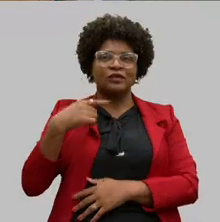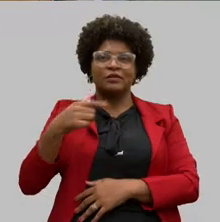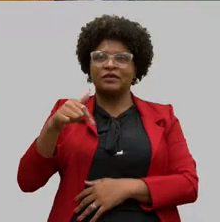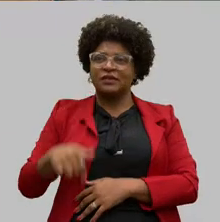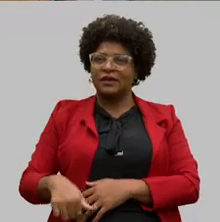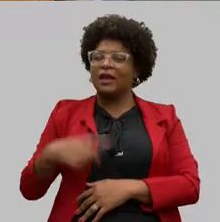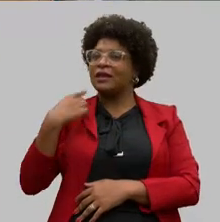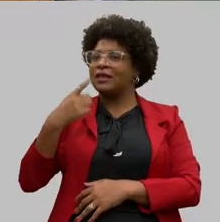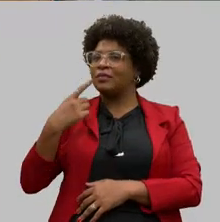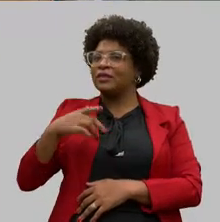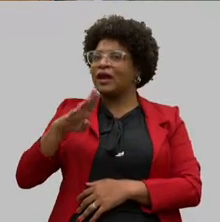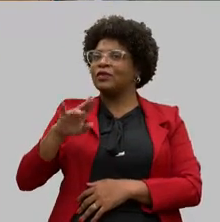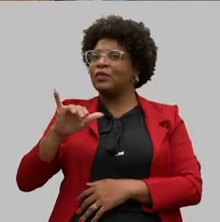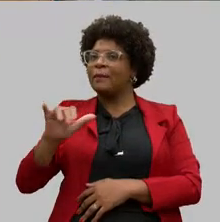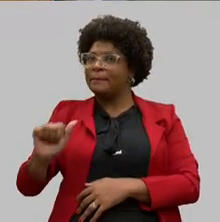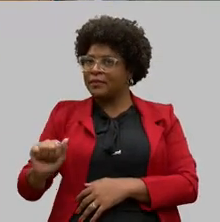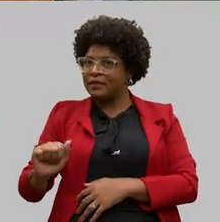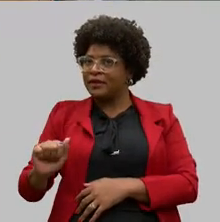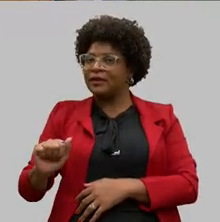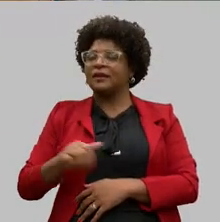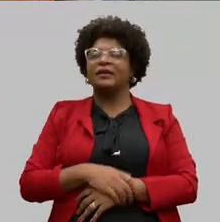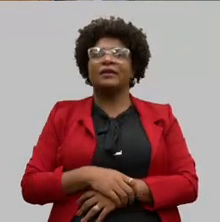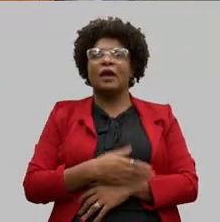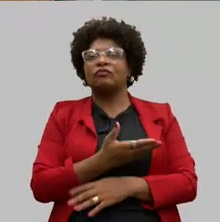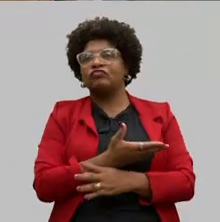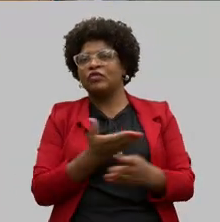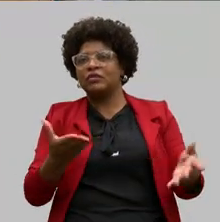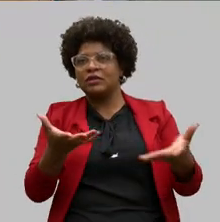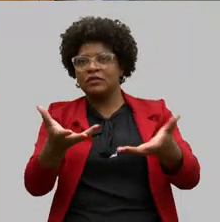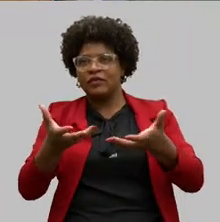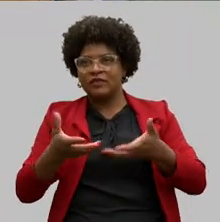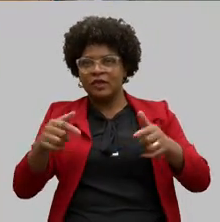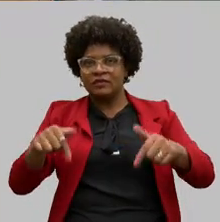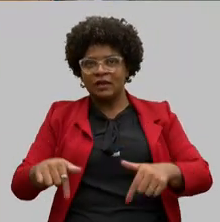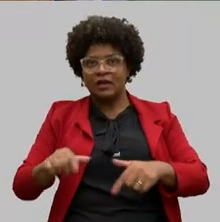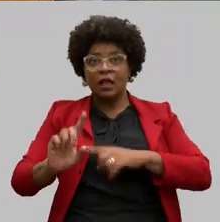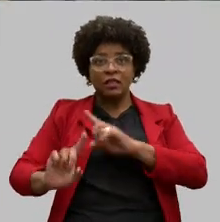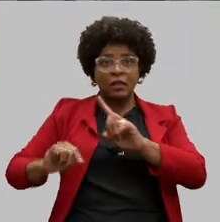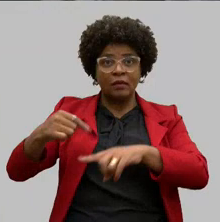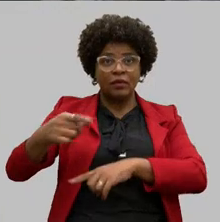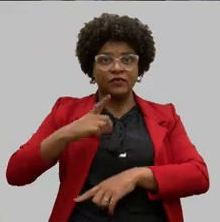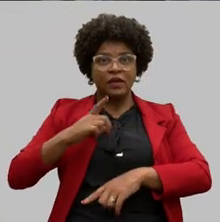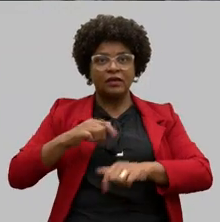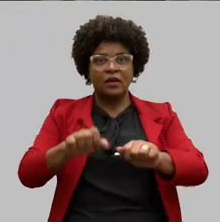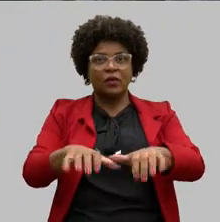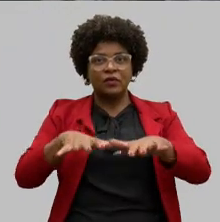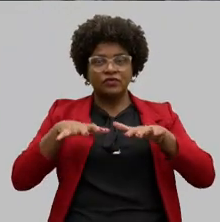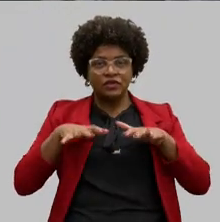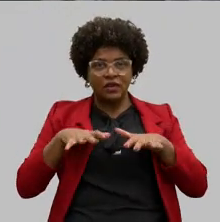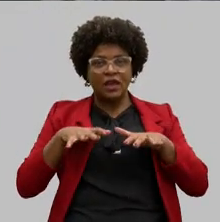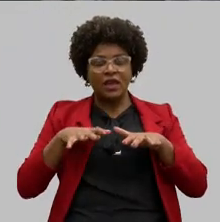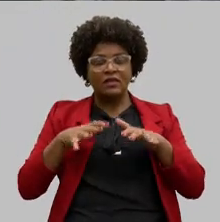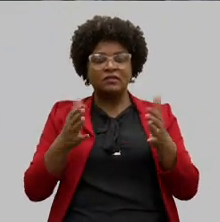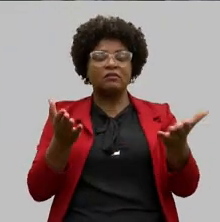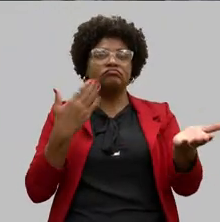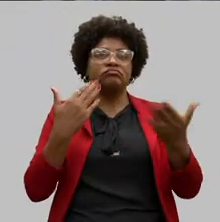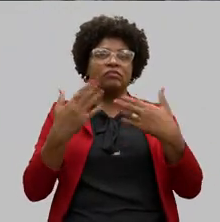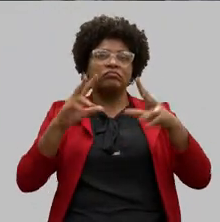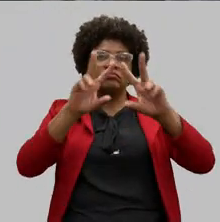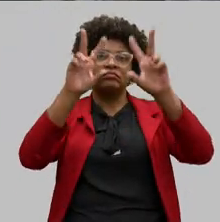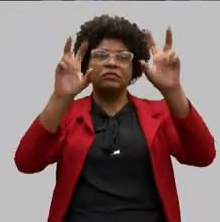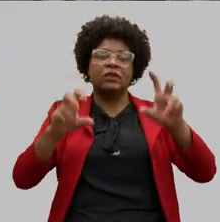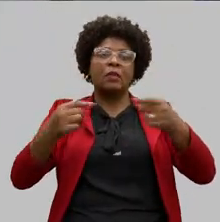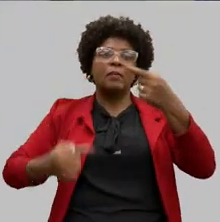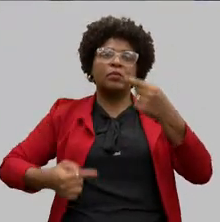Cerqueira que compõe esse dispositivo a todos os convidados que logo mais nós teremos audiência pública para tratar da política do Idoso